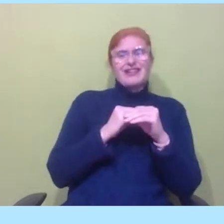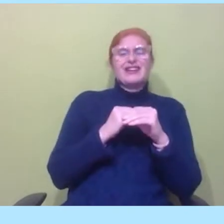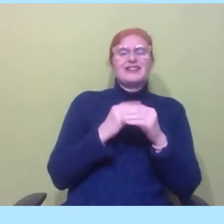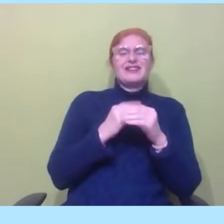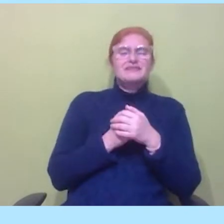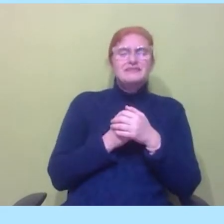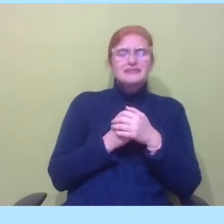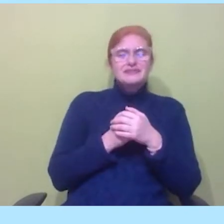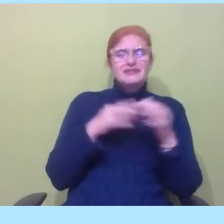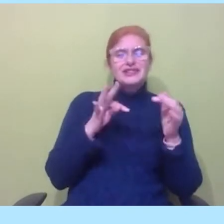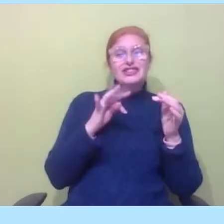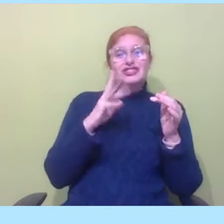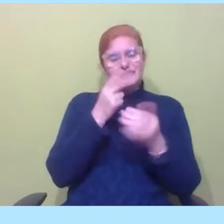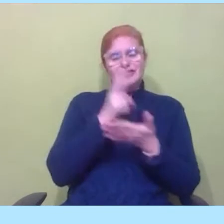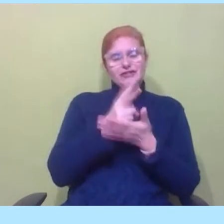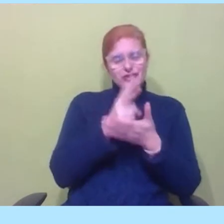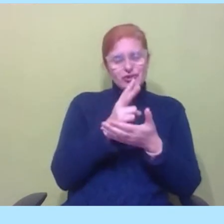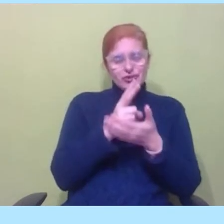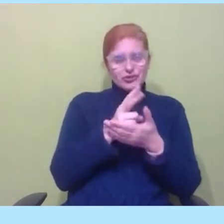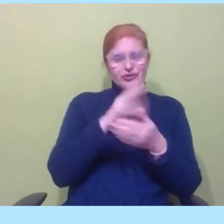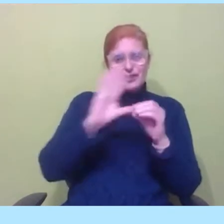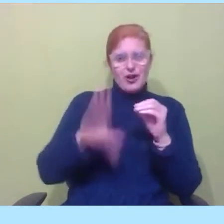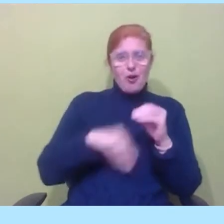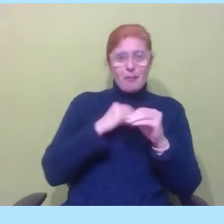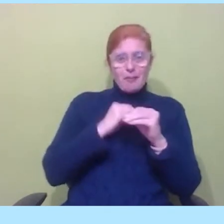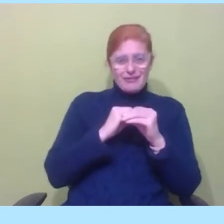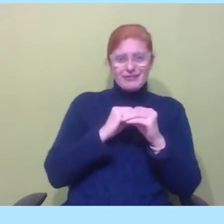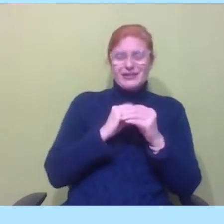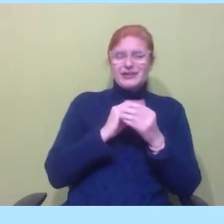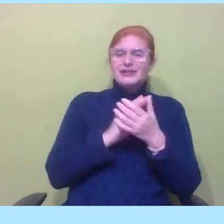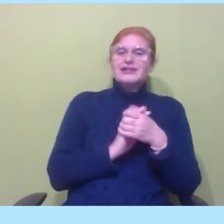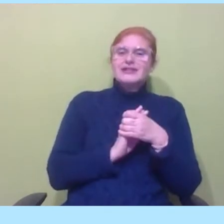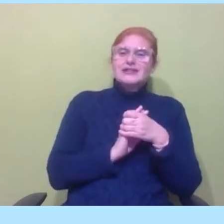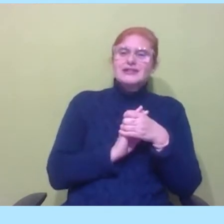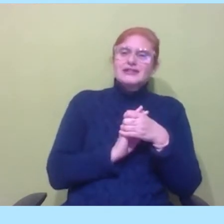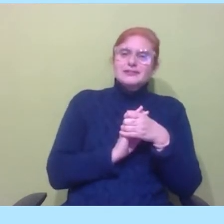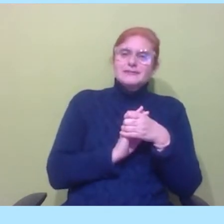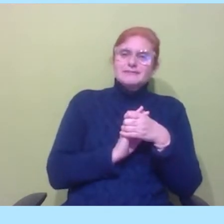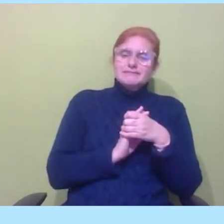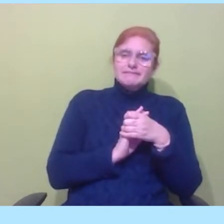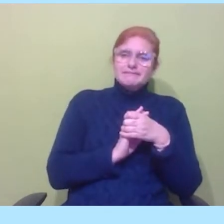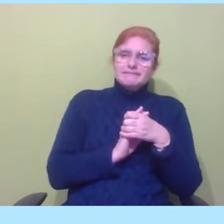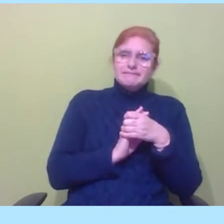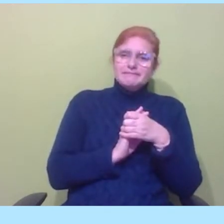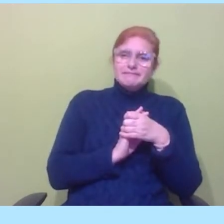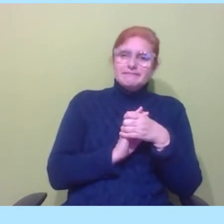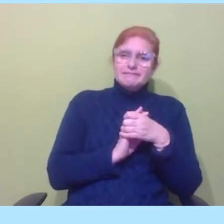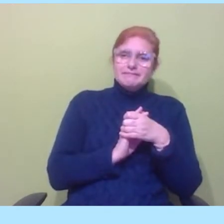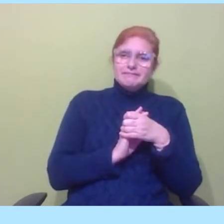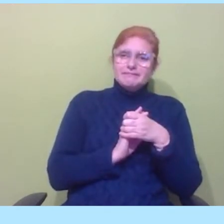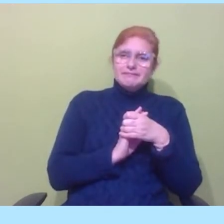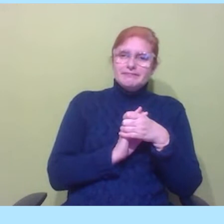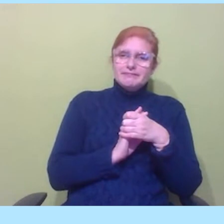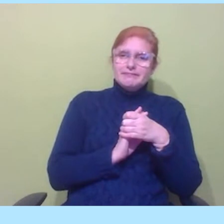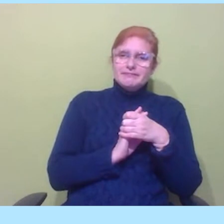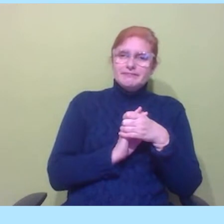a tecer a coisa. acho que tem também,